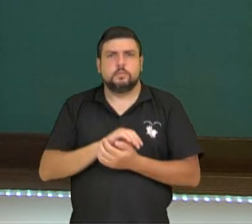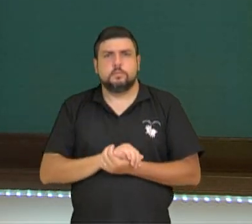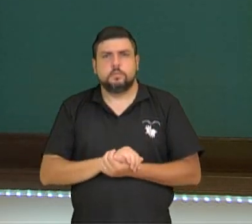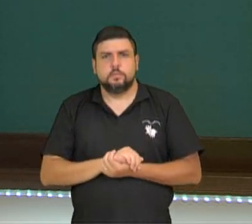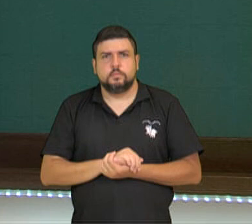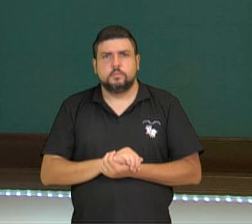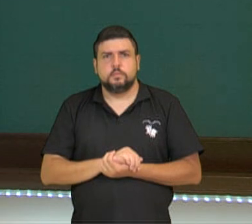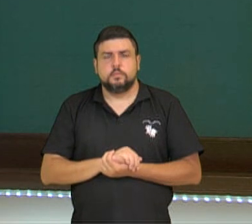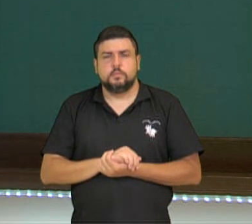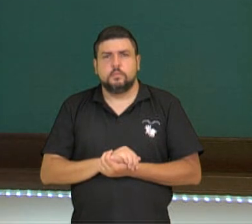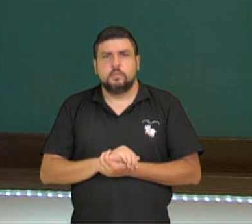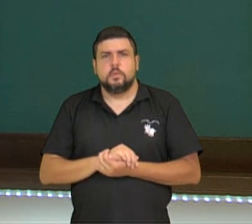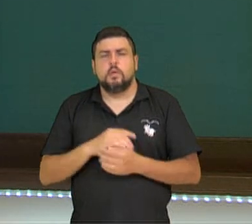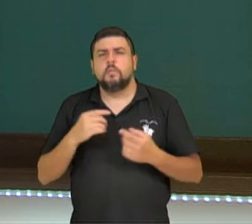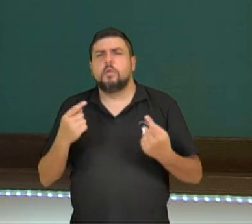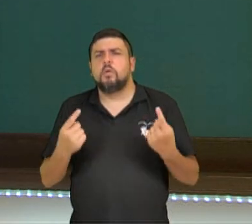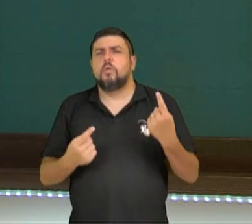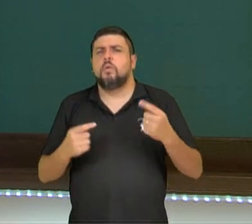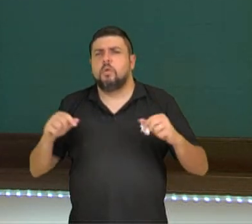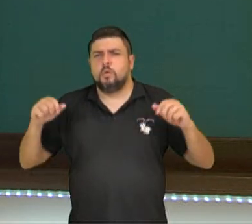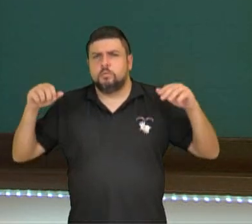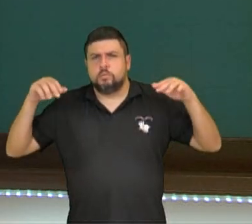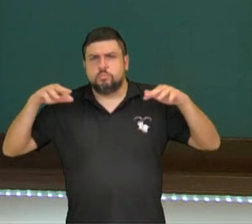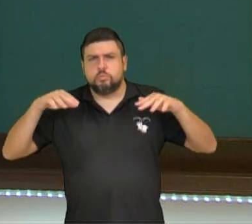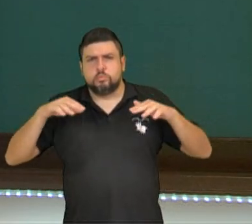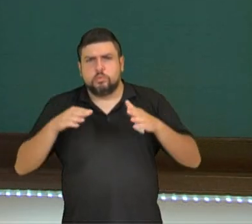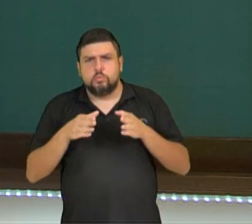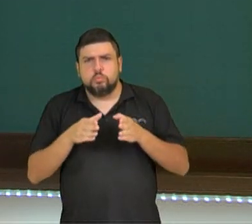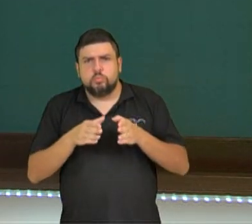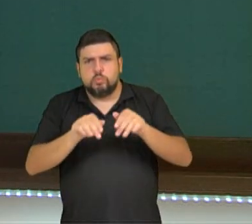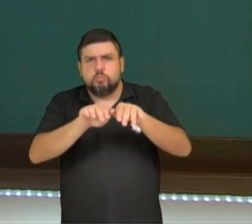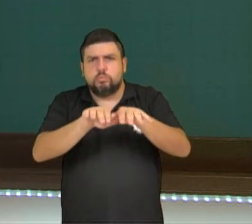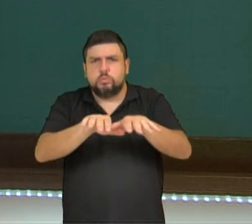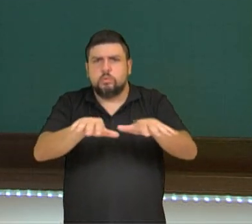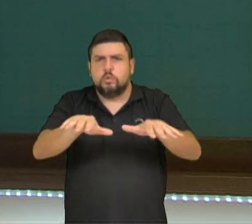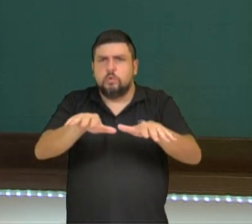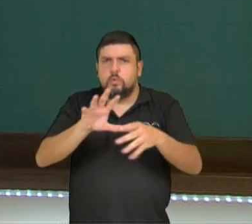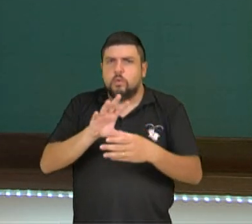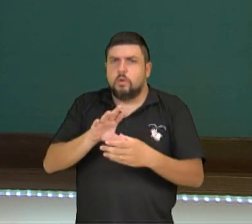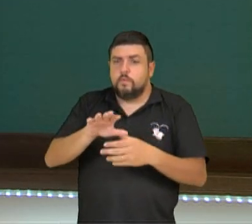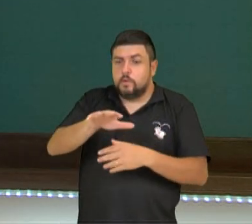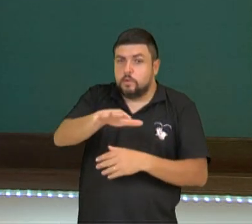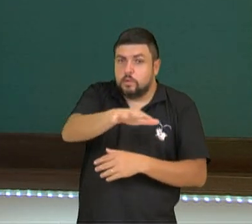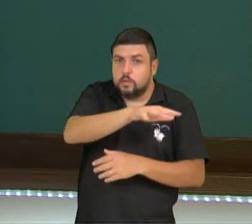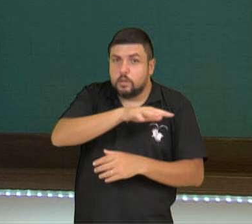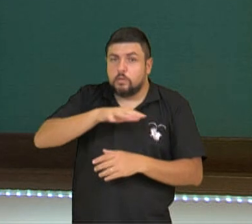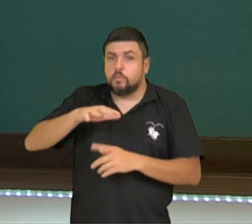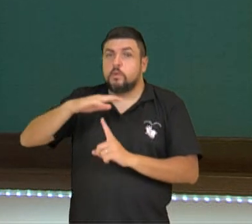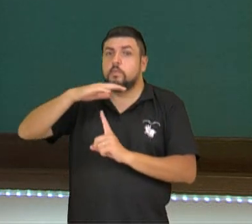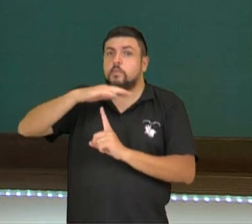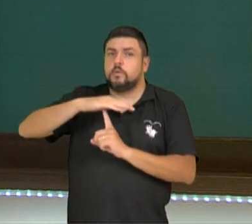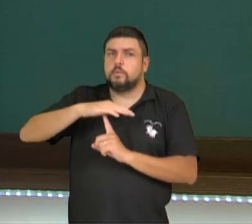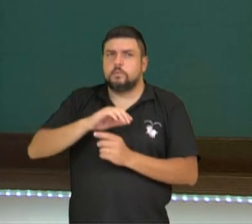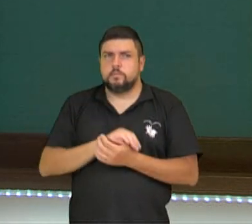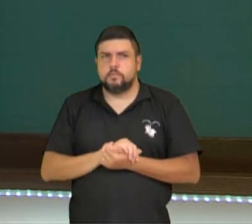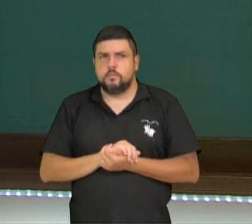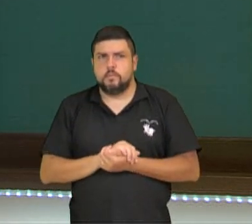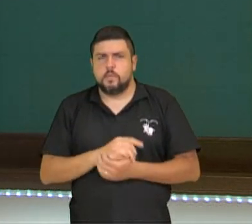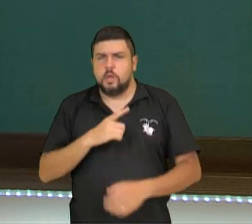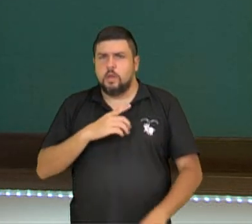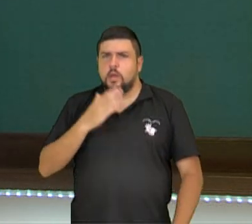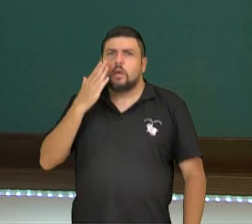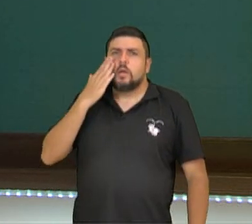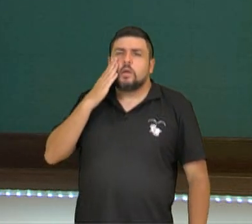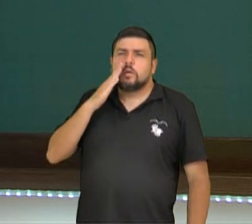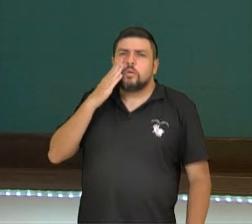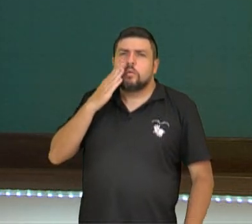quais são as grandes bacias hidrográficas dentro do estado do Paraná? Nós temos aqui uma imensa, né, na